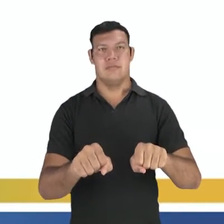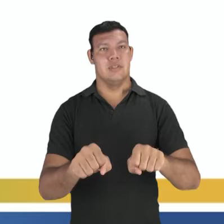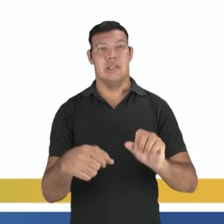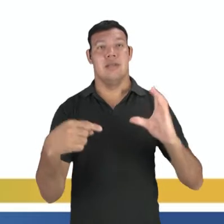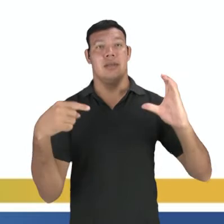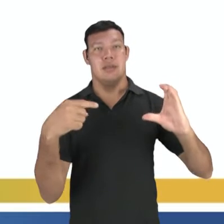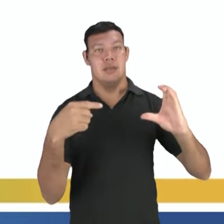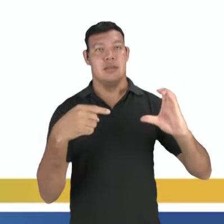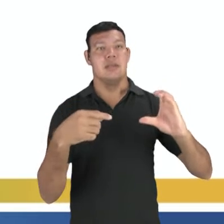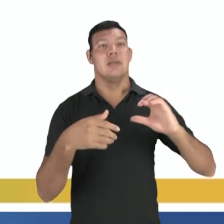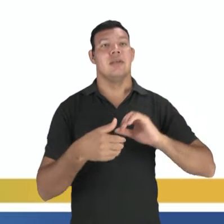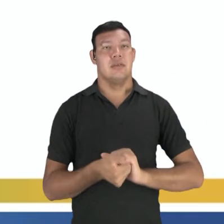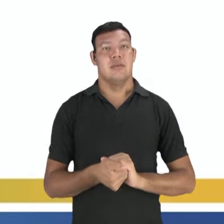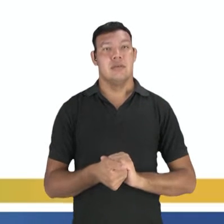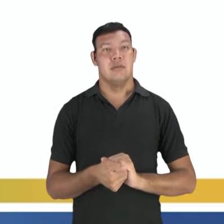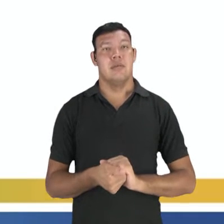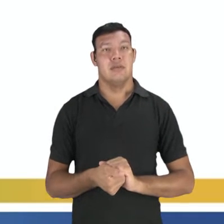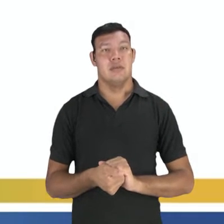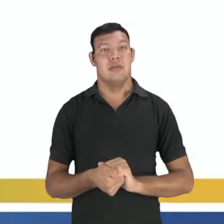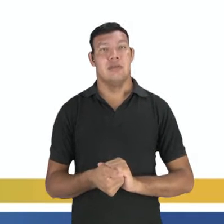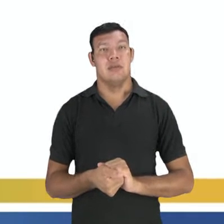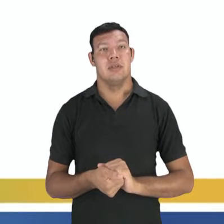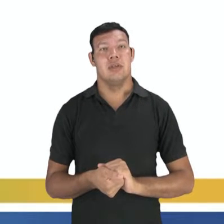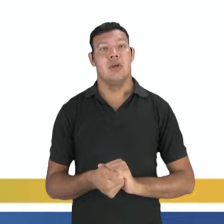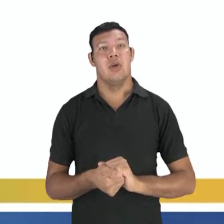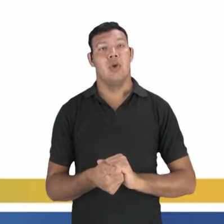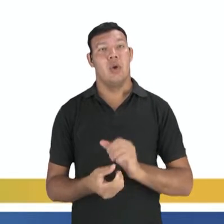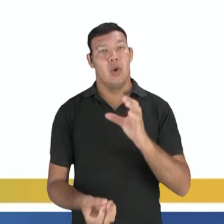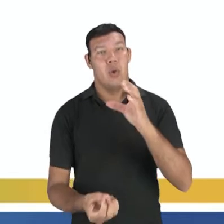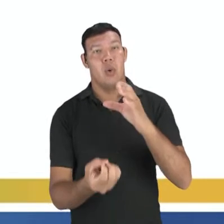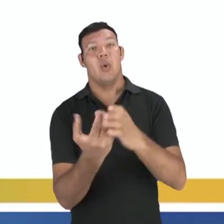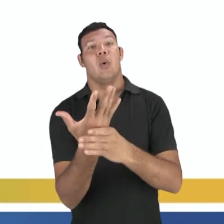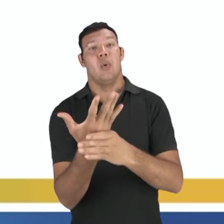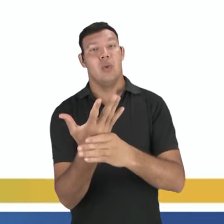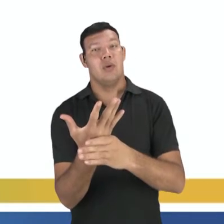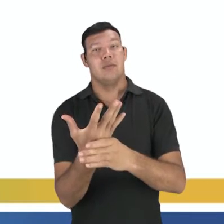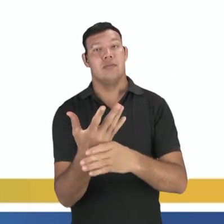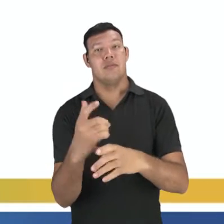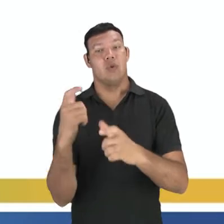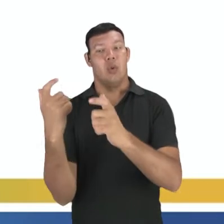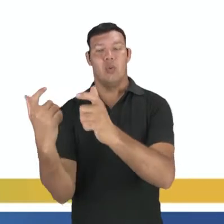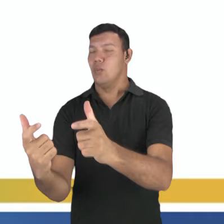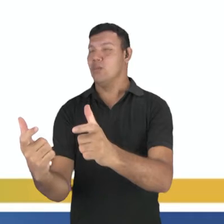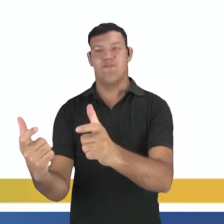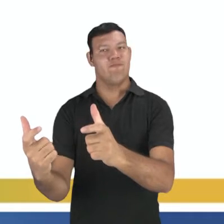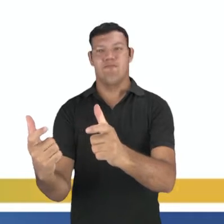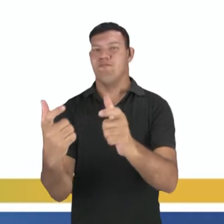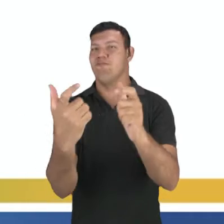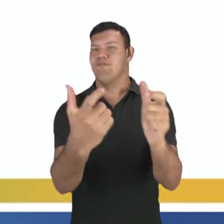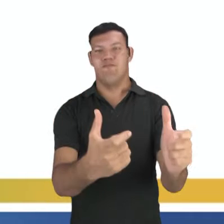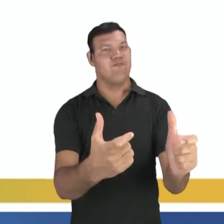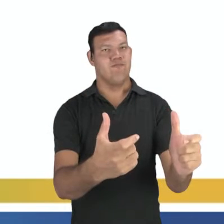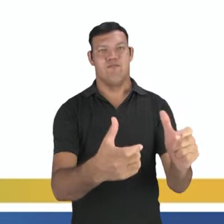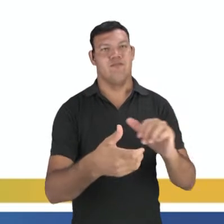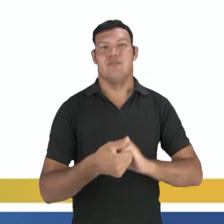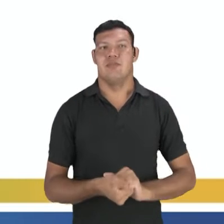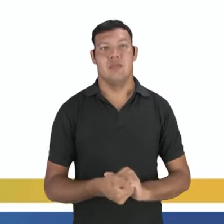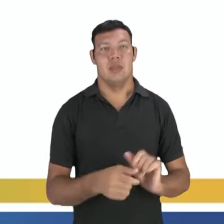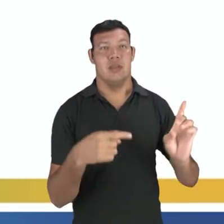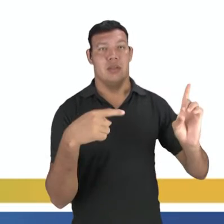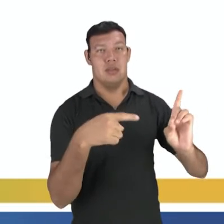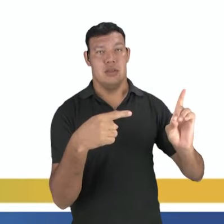de localização. D, de qualidade e não de origem. E,